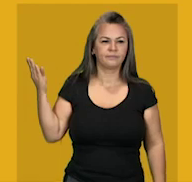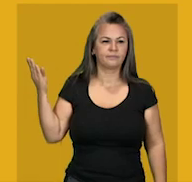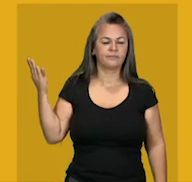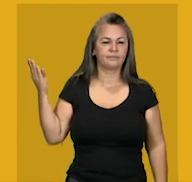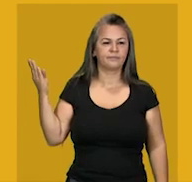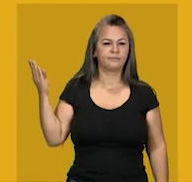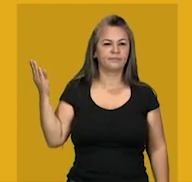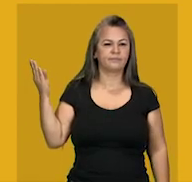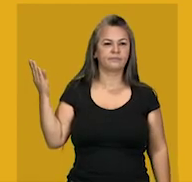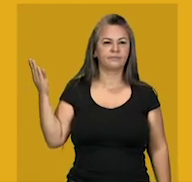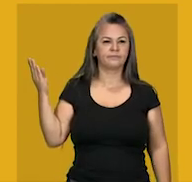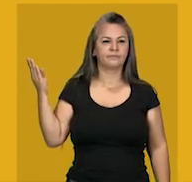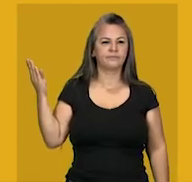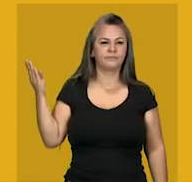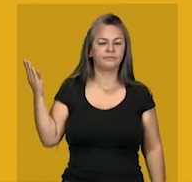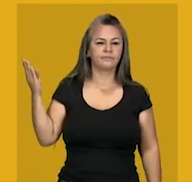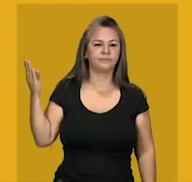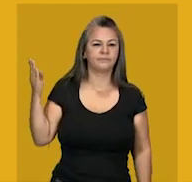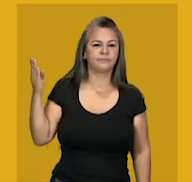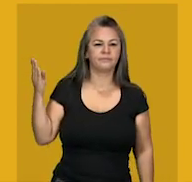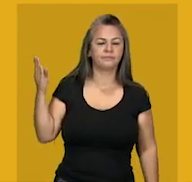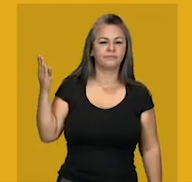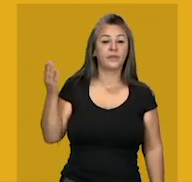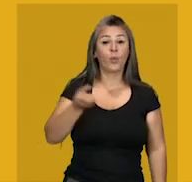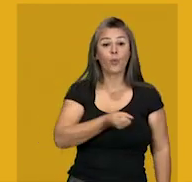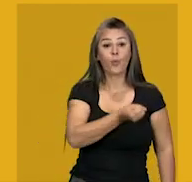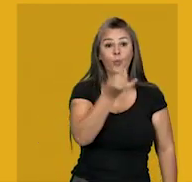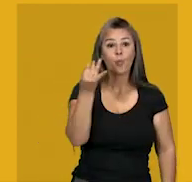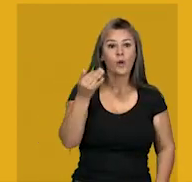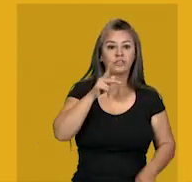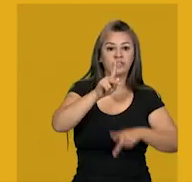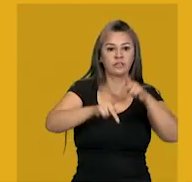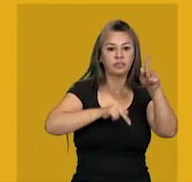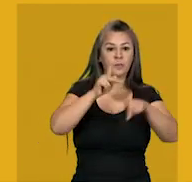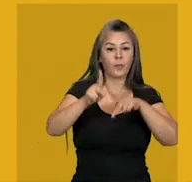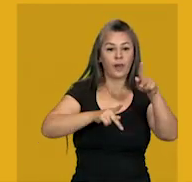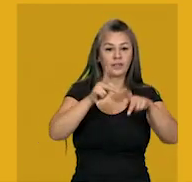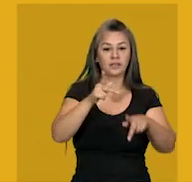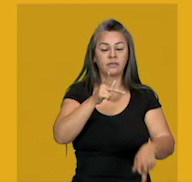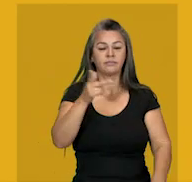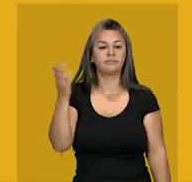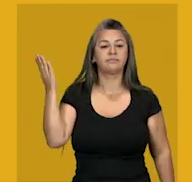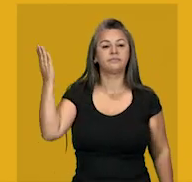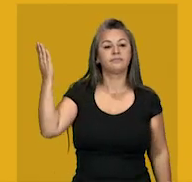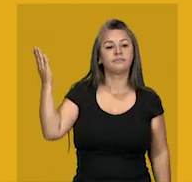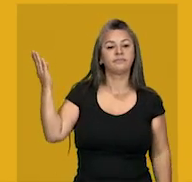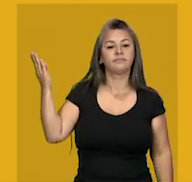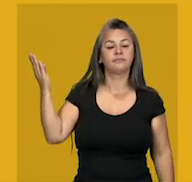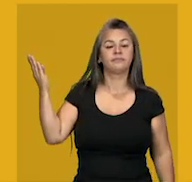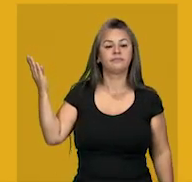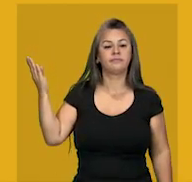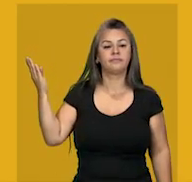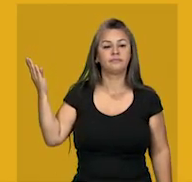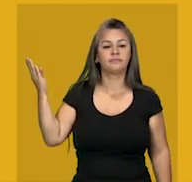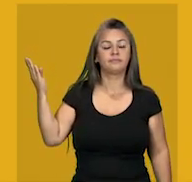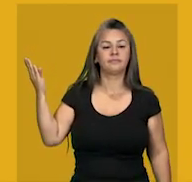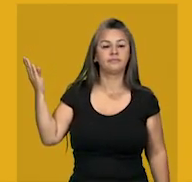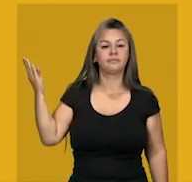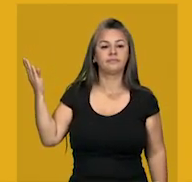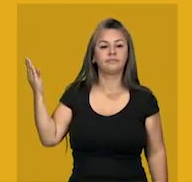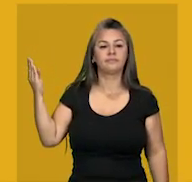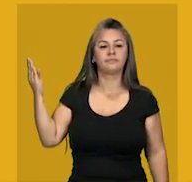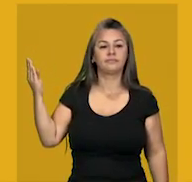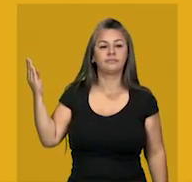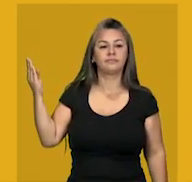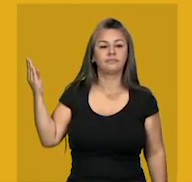do Sul, que é menor ainda, tem 1/4 da população brasileira. Ela é bem povoada também, né? 51 milhões. A Austrália, que é o 6º maior país